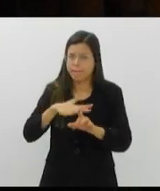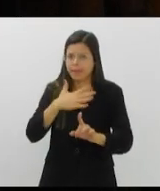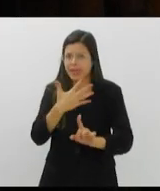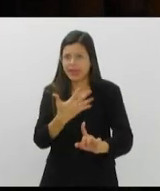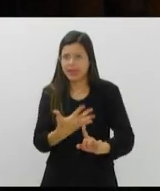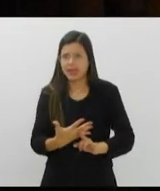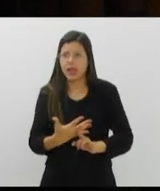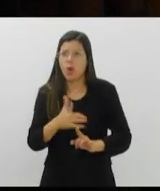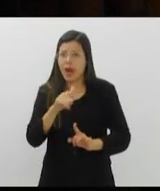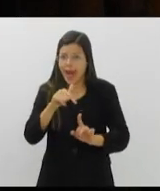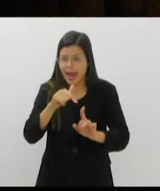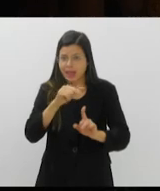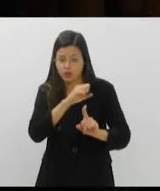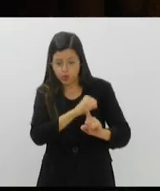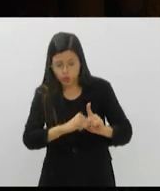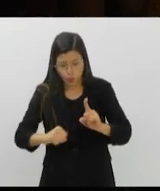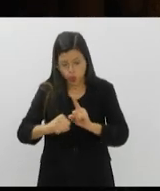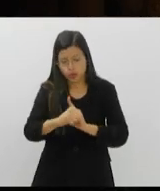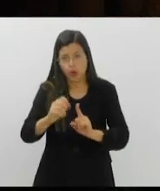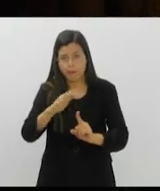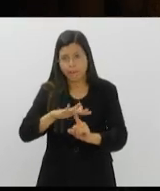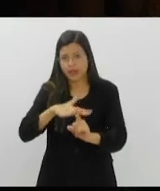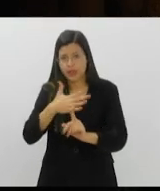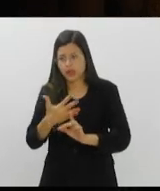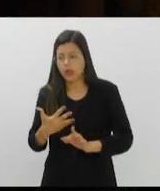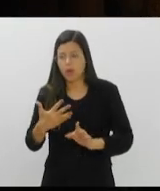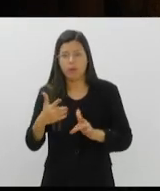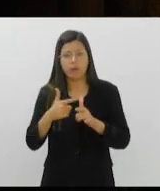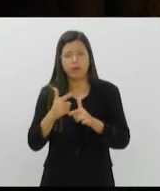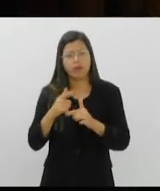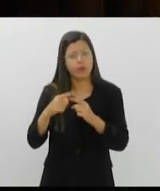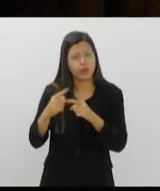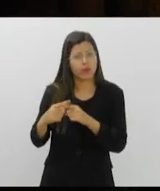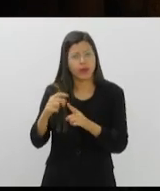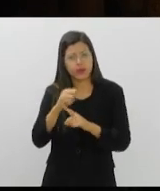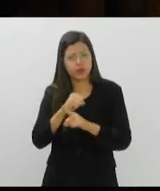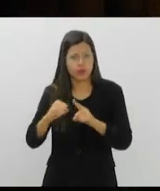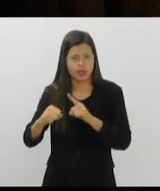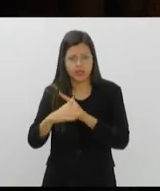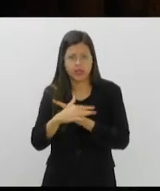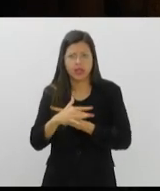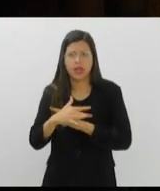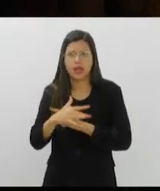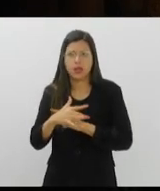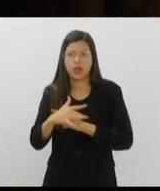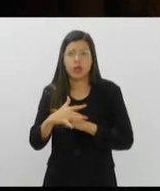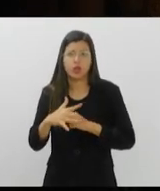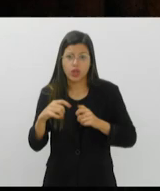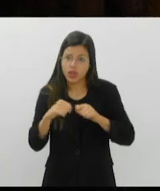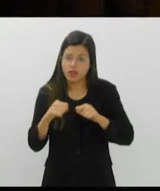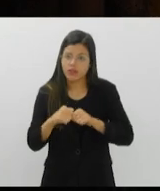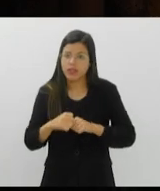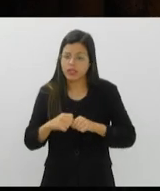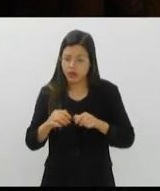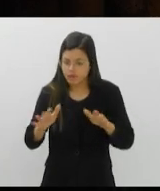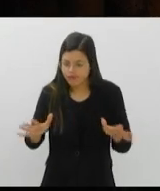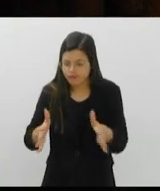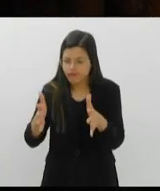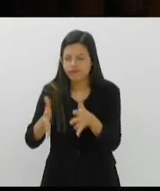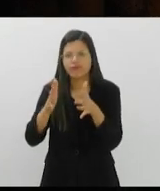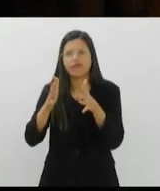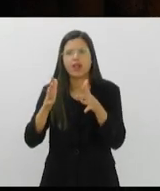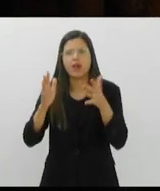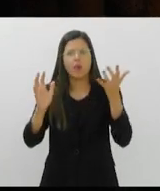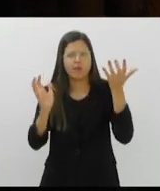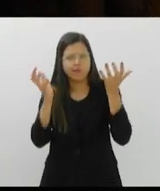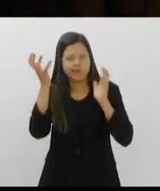desastres socioambientais. Primeiro, porque a sociedade é quem está alimentando as mudanças climáticas.